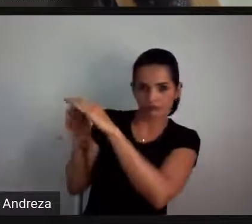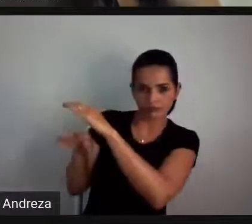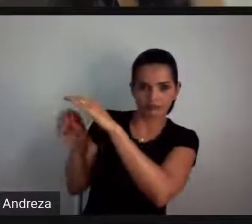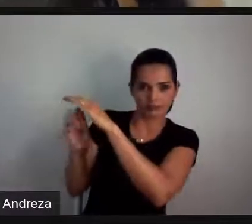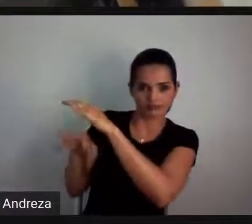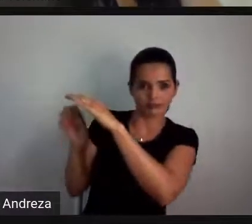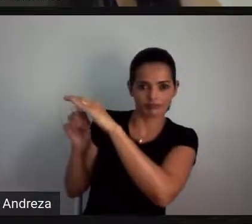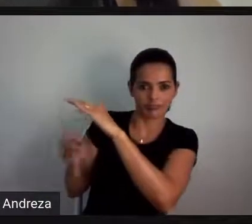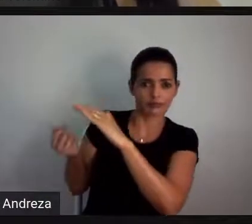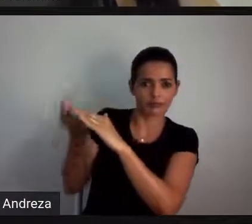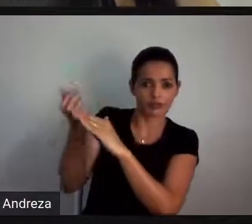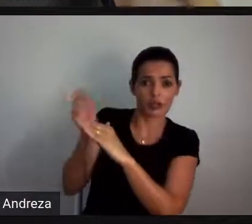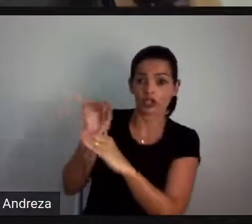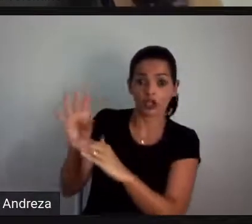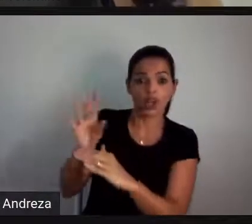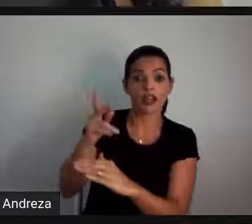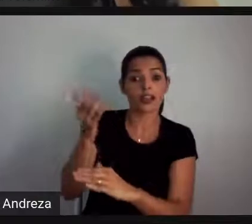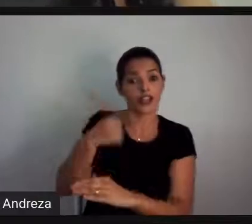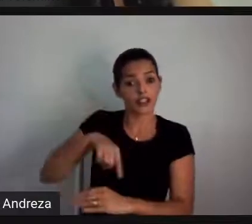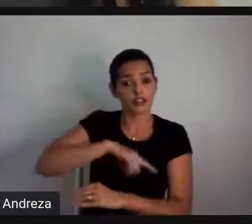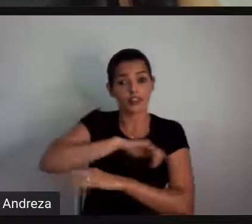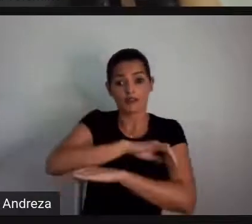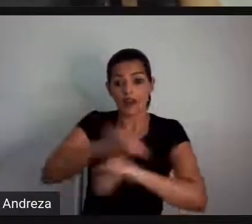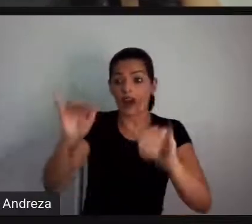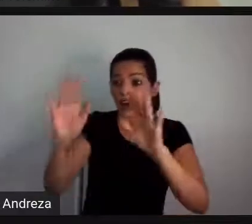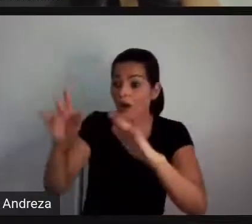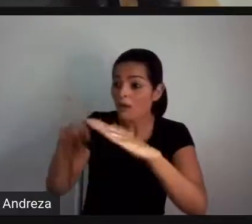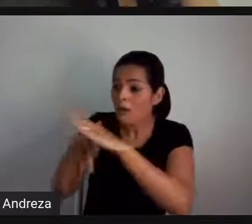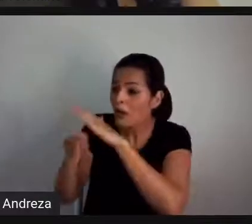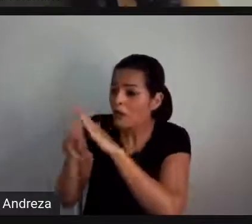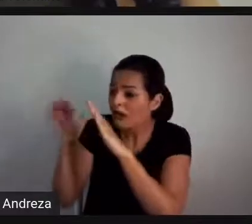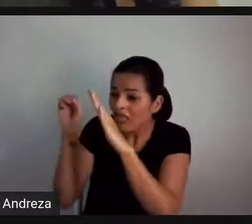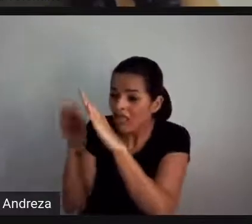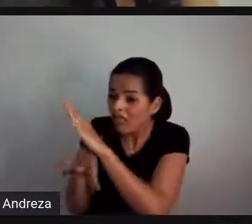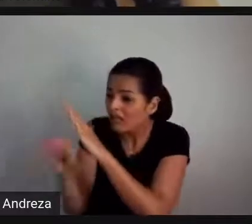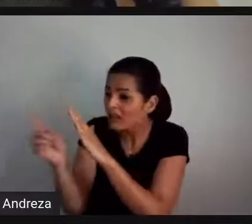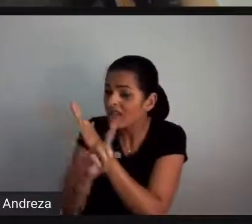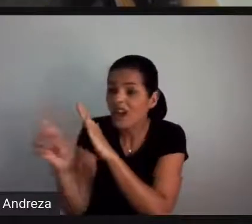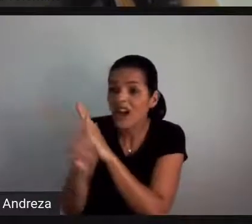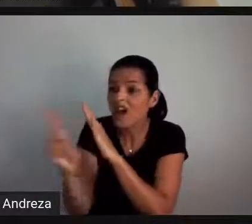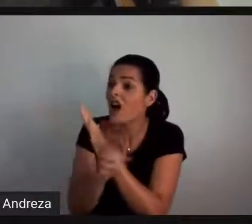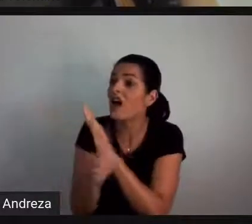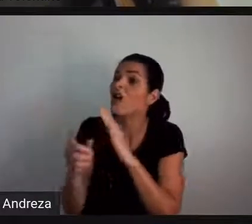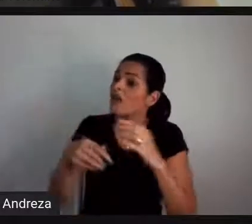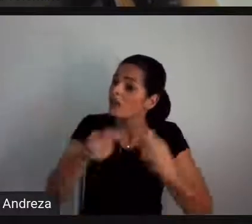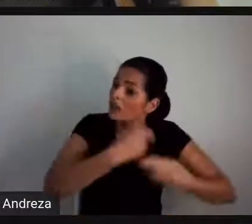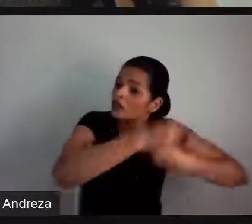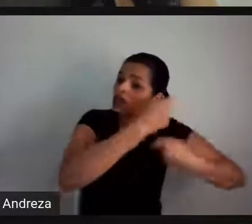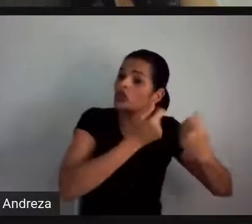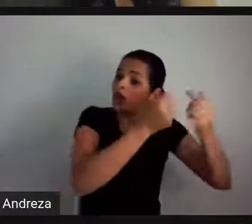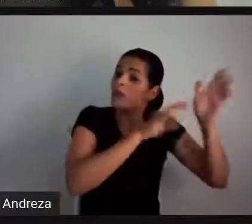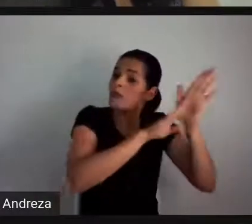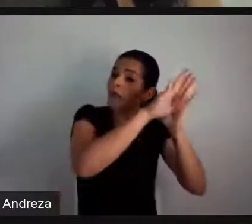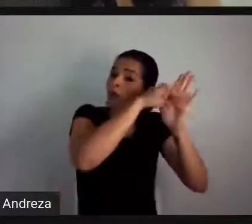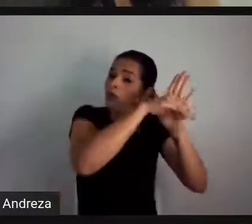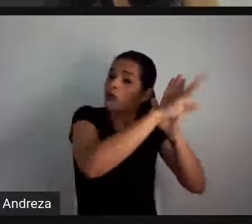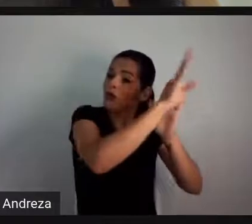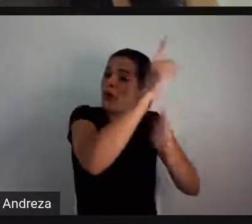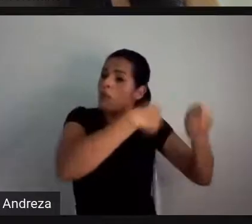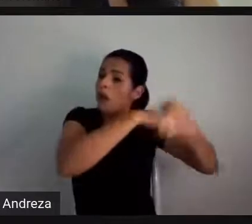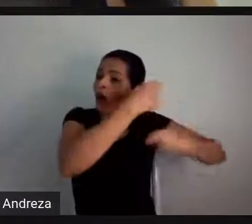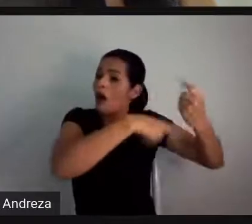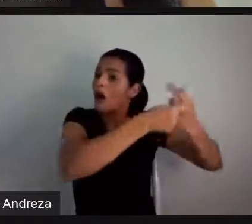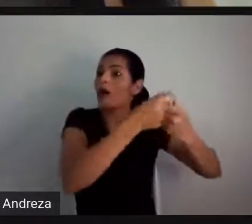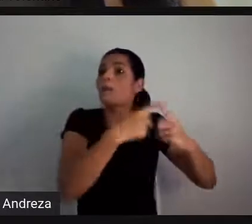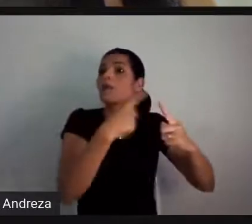o dinheiro na poupança, porque elas estão com medo, né? Elas têm medo do futuro, então elas deixam ali, porque ali é mais seguro para elas.